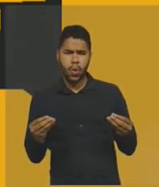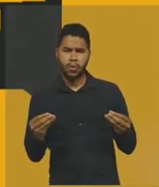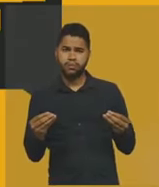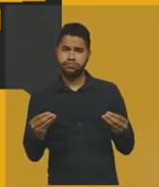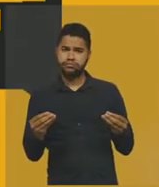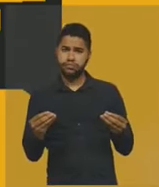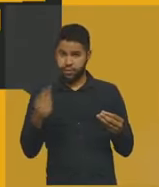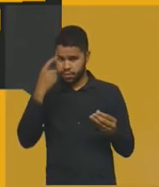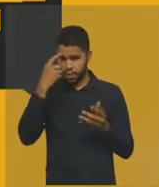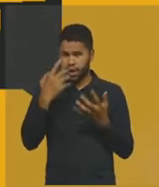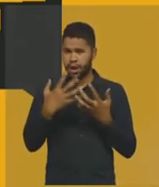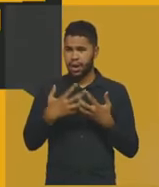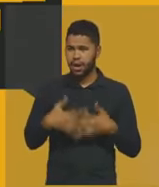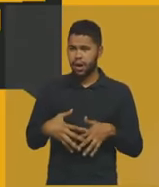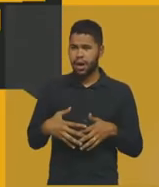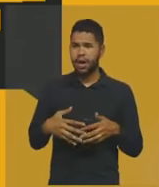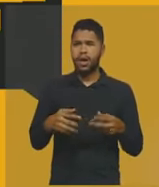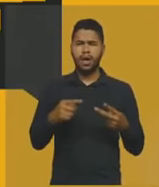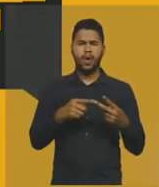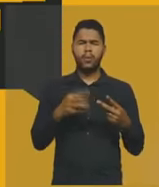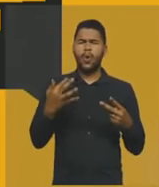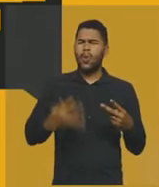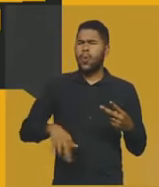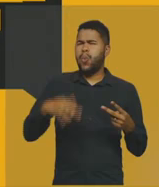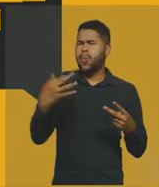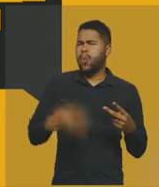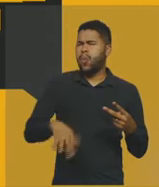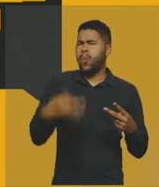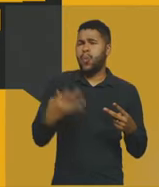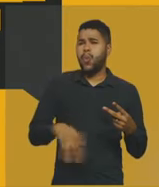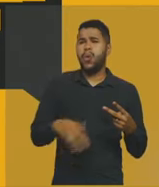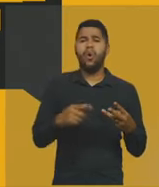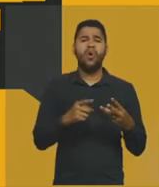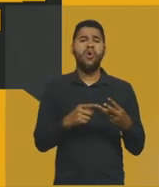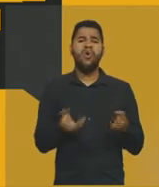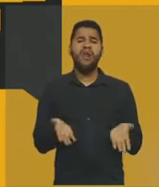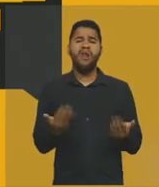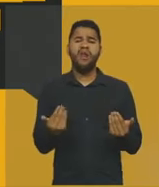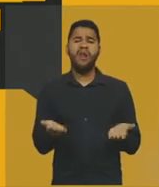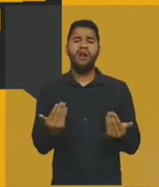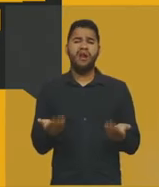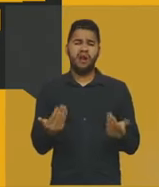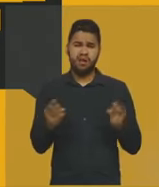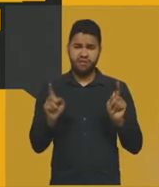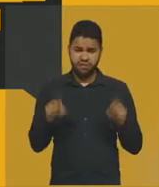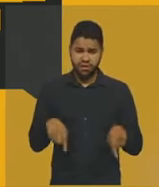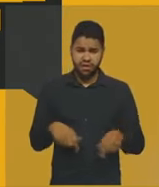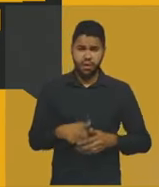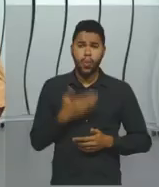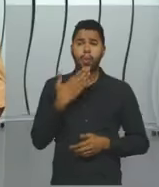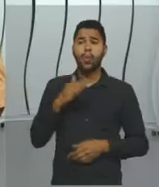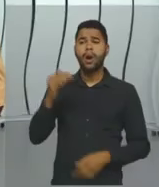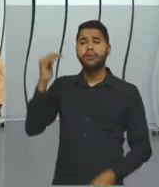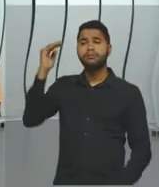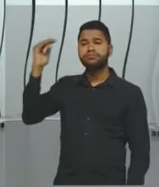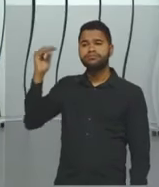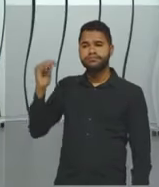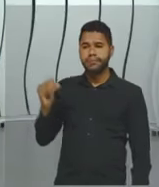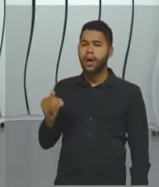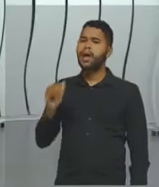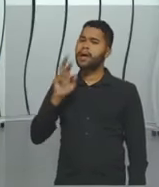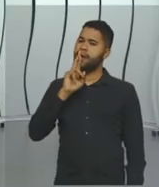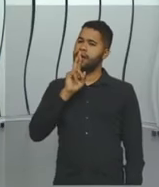Vamos raciocinar? É uma dor que atormenta? Ou uma dorzinha leve, uma dor leve? Então, acertou